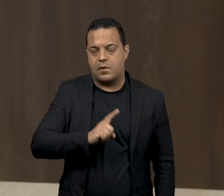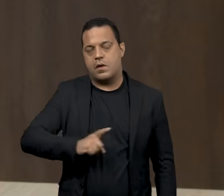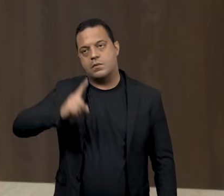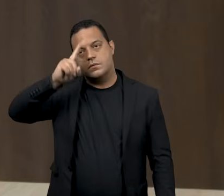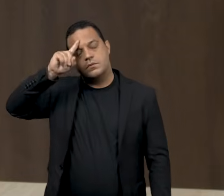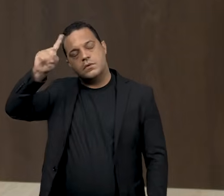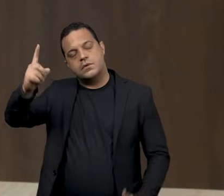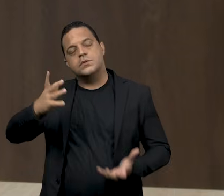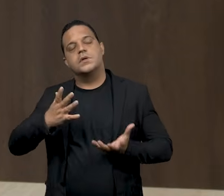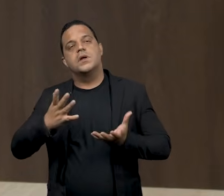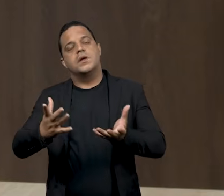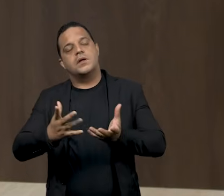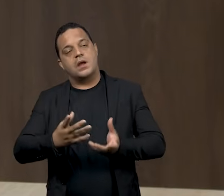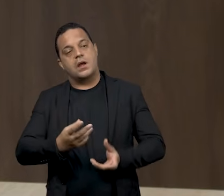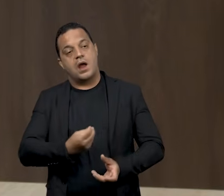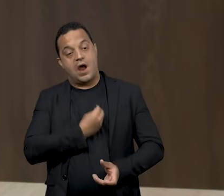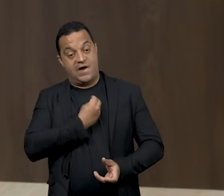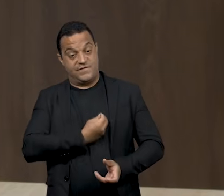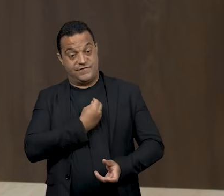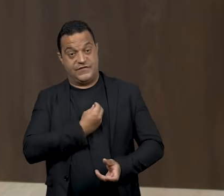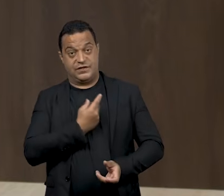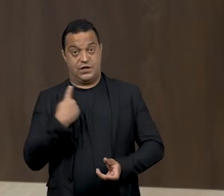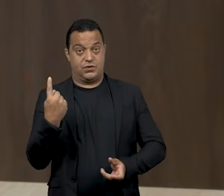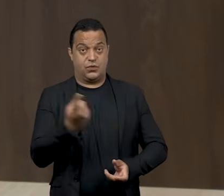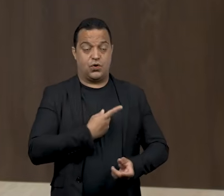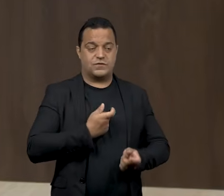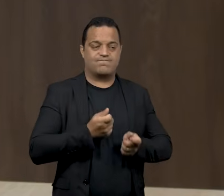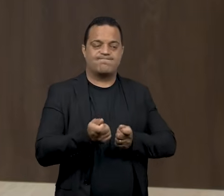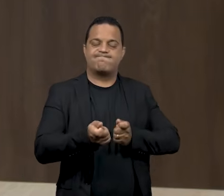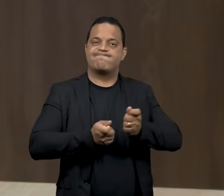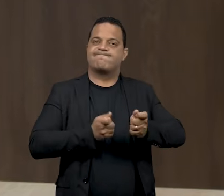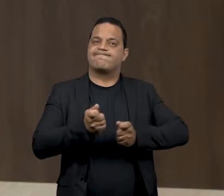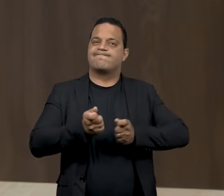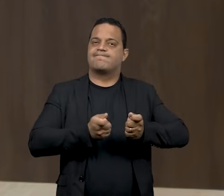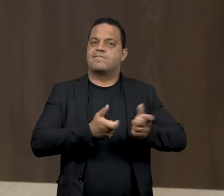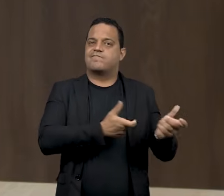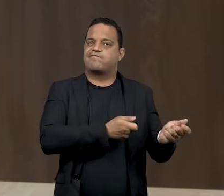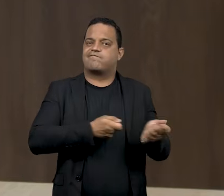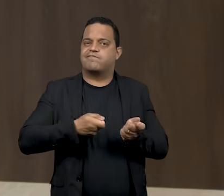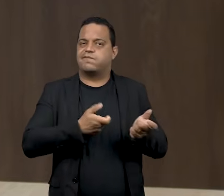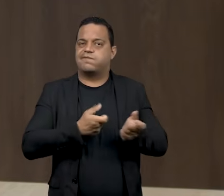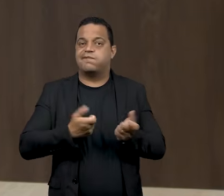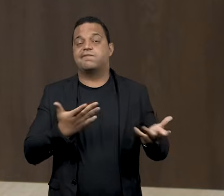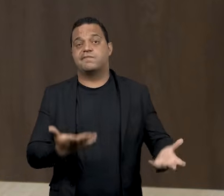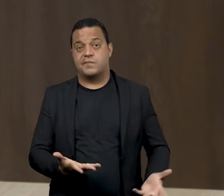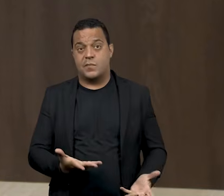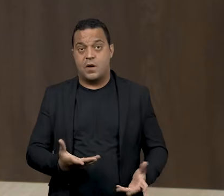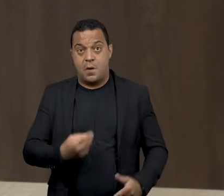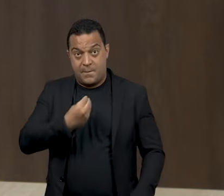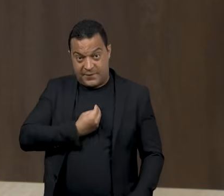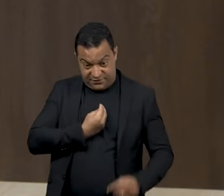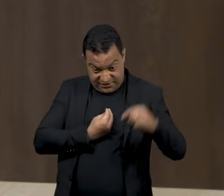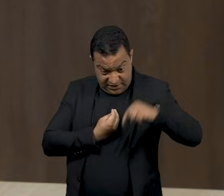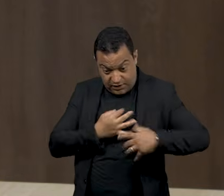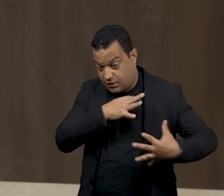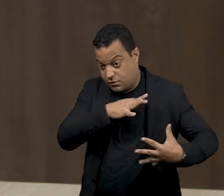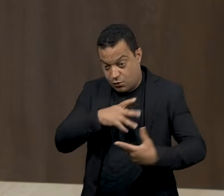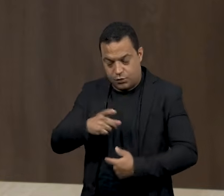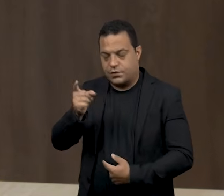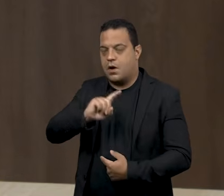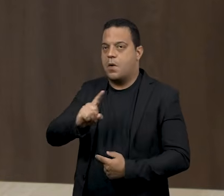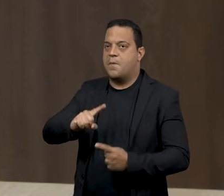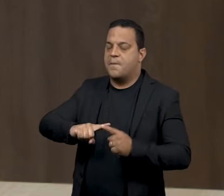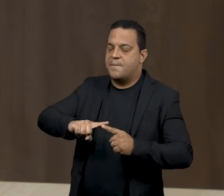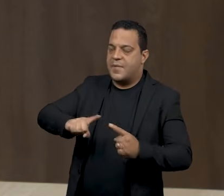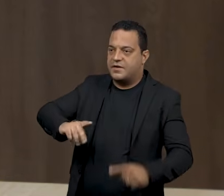contrário, ele quer dirigir a vida do ser humano para conduzir aos benefícios, os benefícios não só para essa vida,